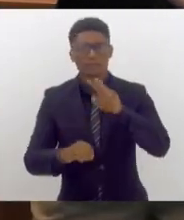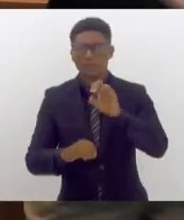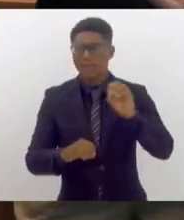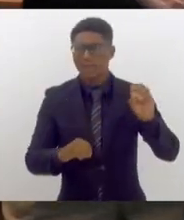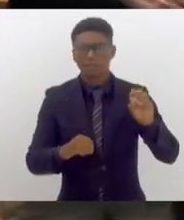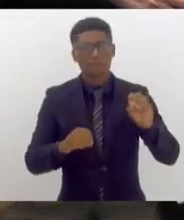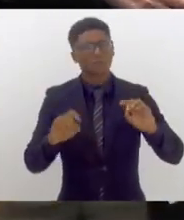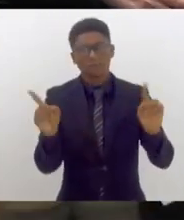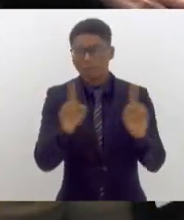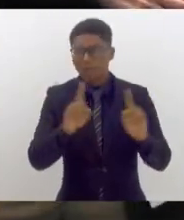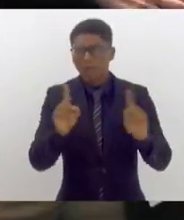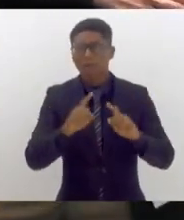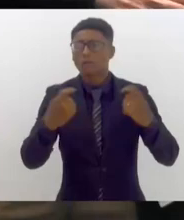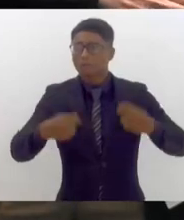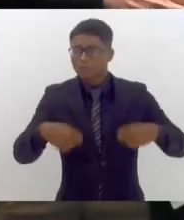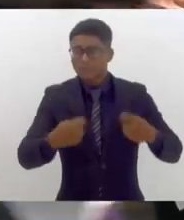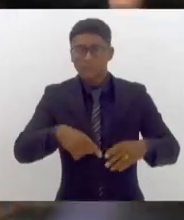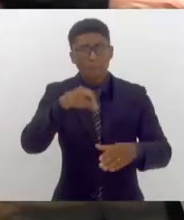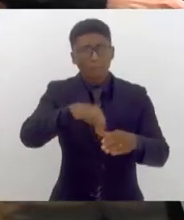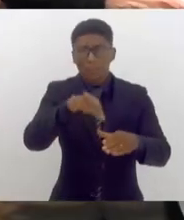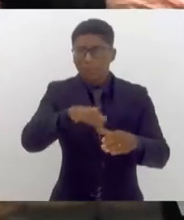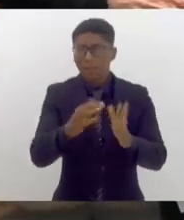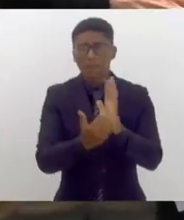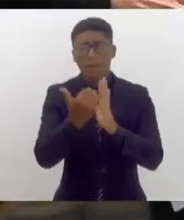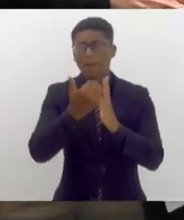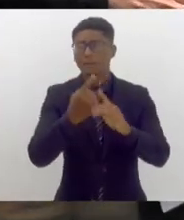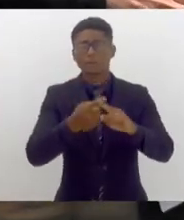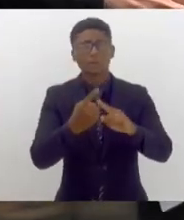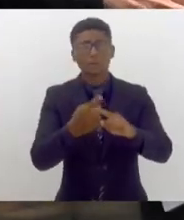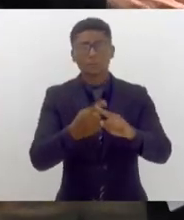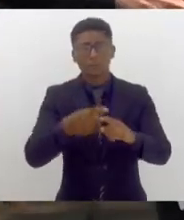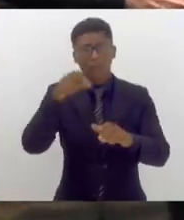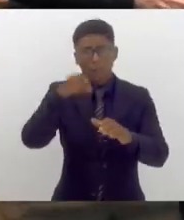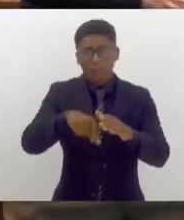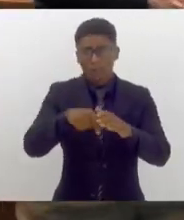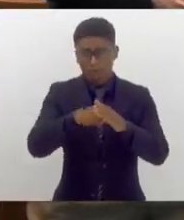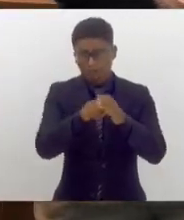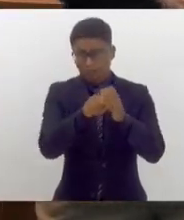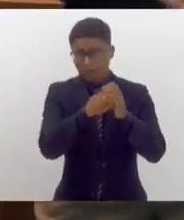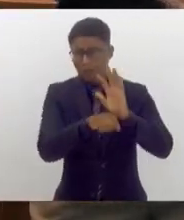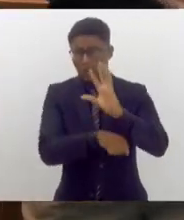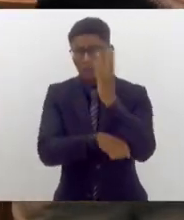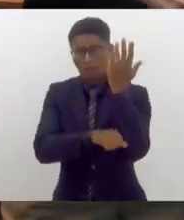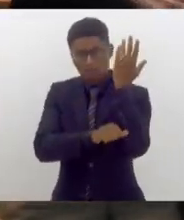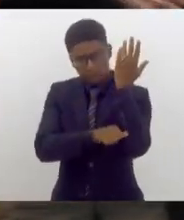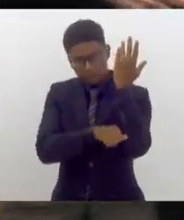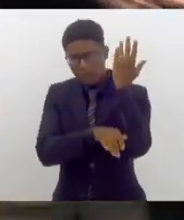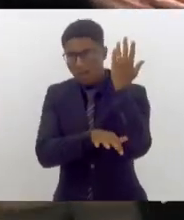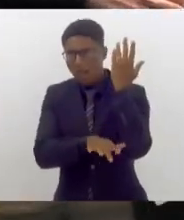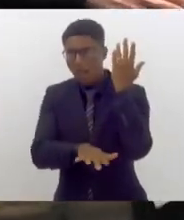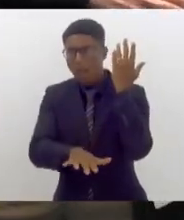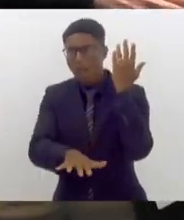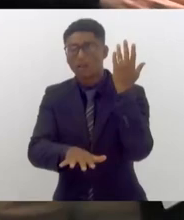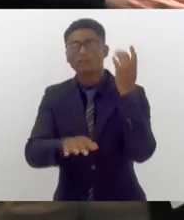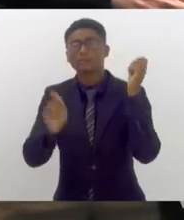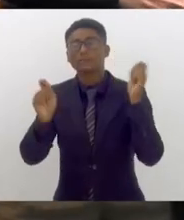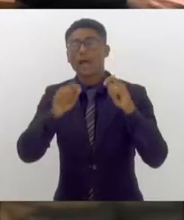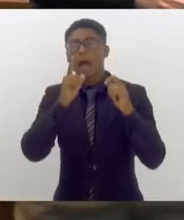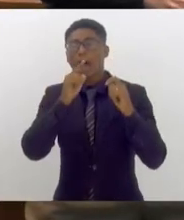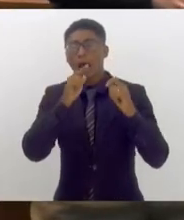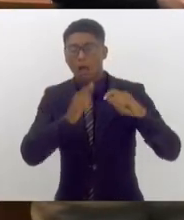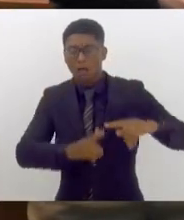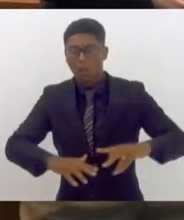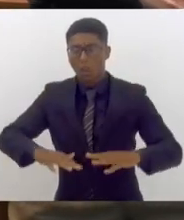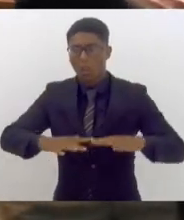As raízes seguram a enxurrada. Cada vez que você desmata, não é só a fauna, a flora e o